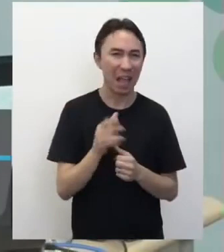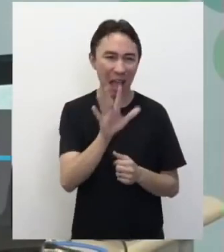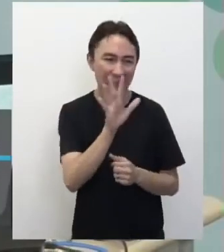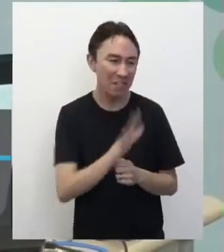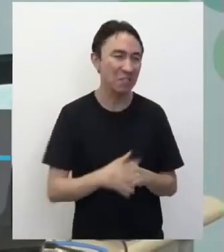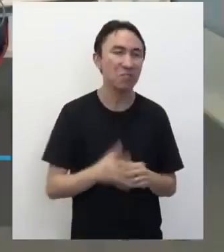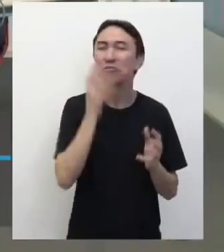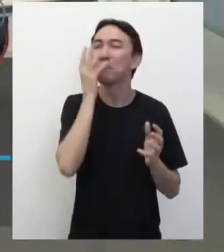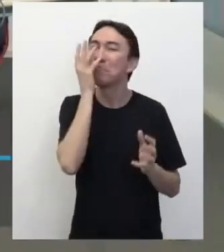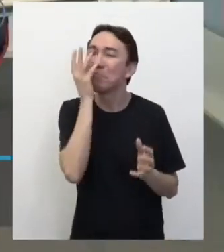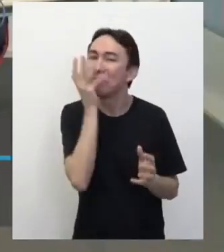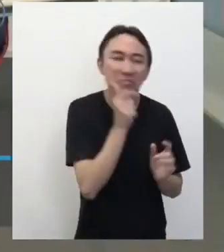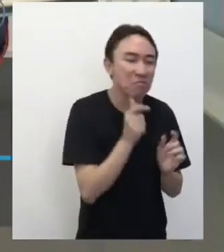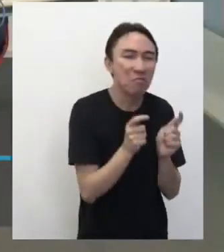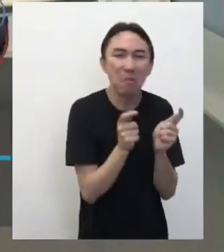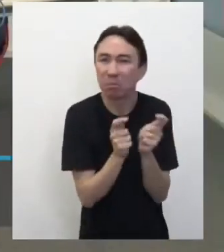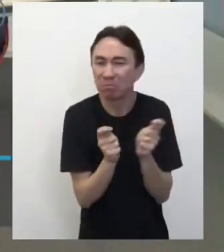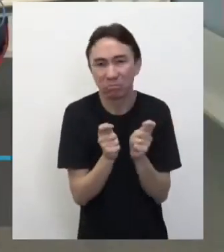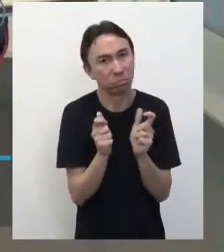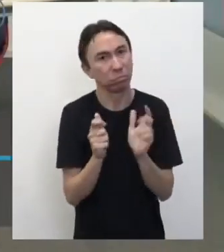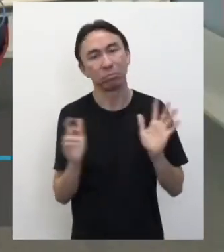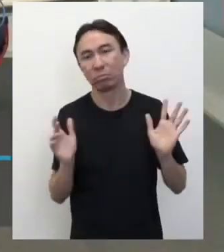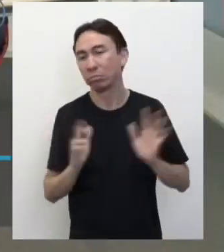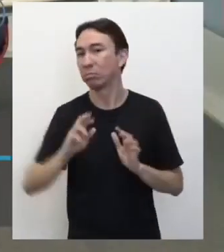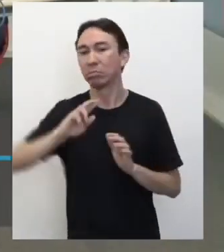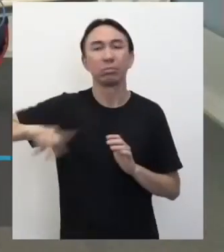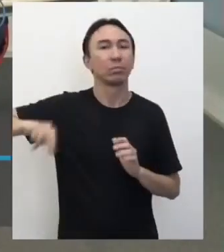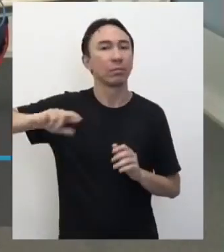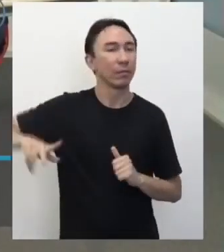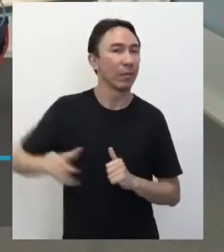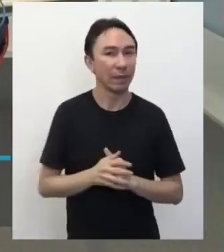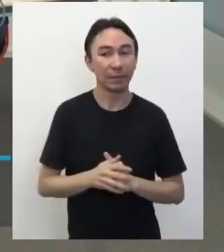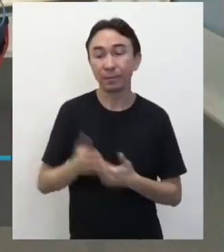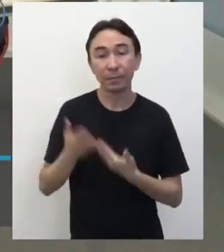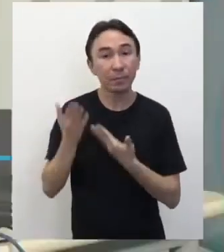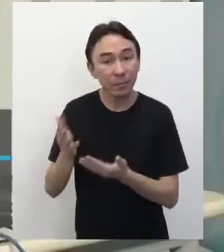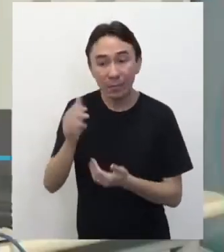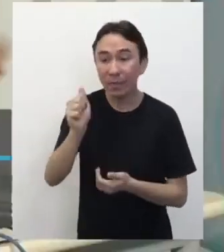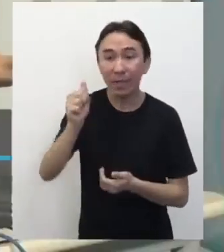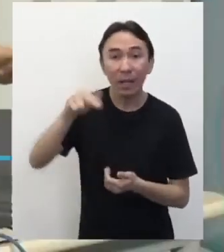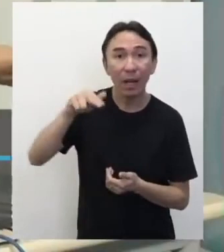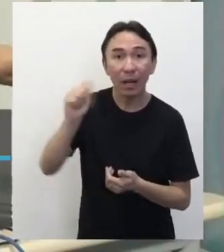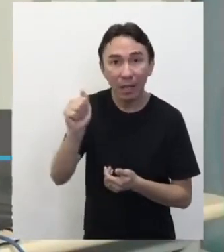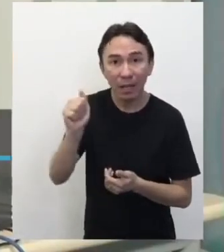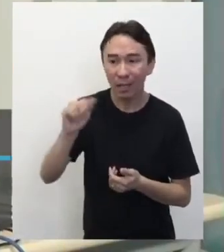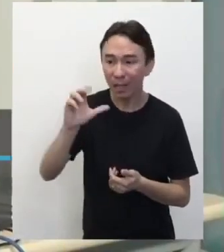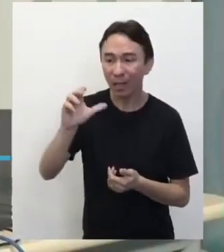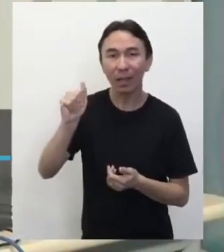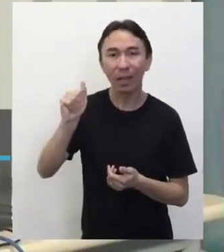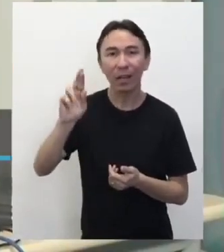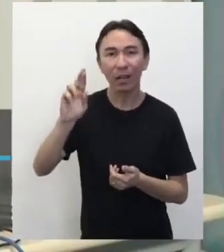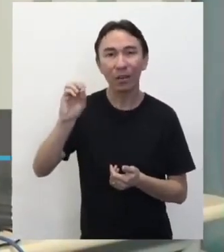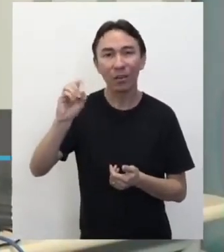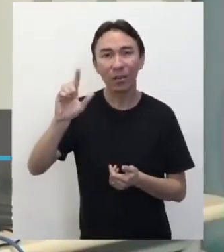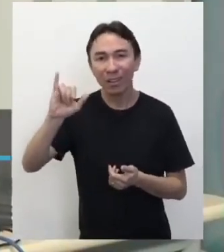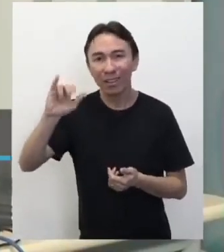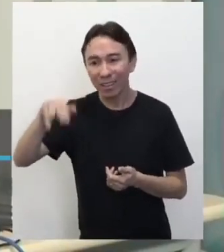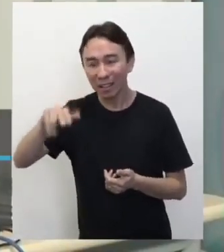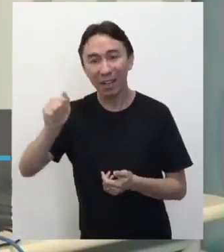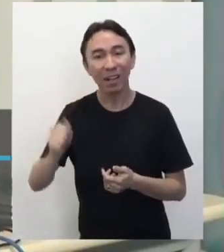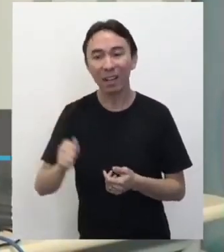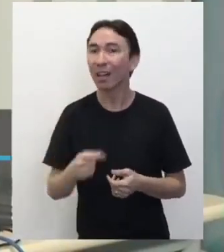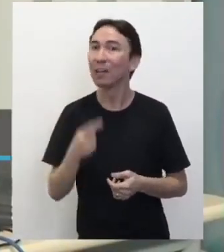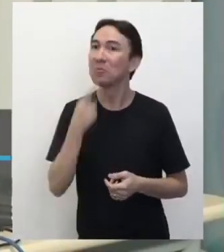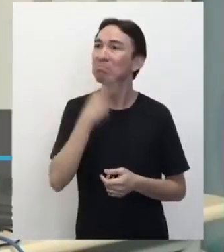Isso. E assim, o que eu achei genial na Ana Carolina é que ela, sem querer, querendo, ou querendo, não sei se ela pesquisou bastante,